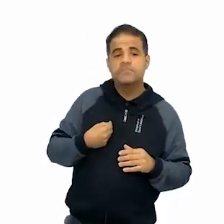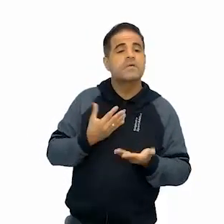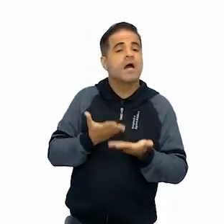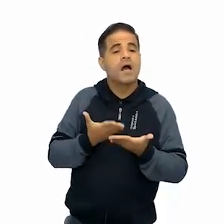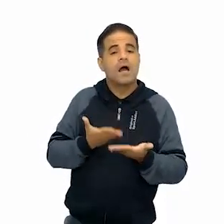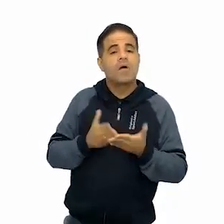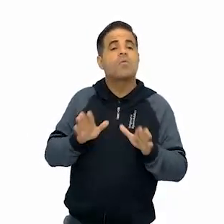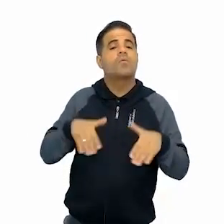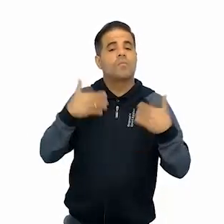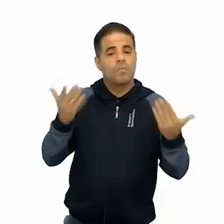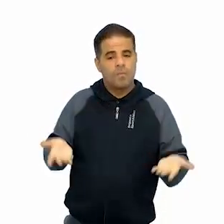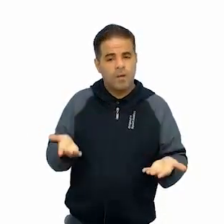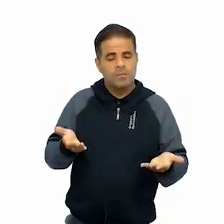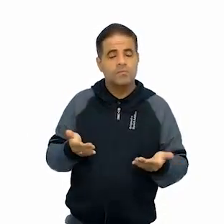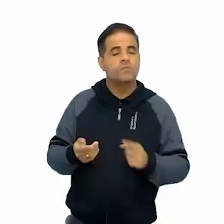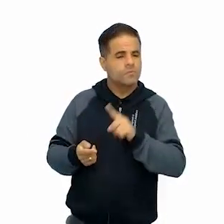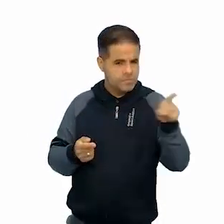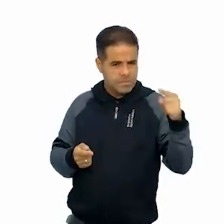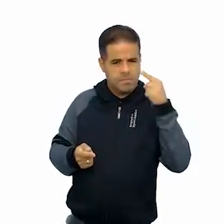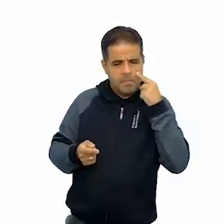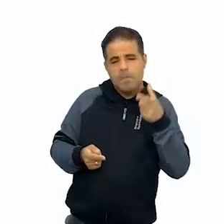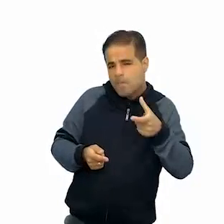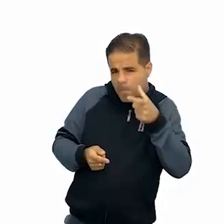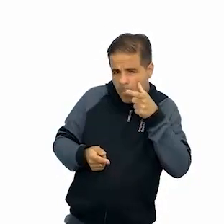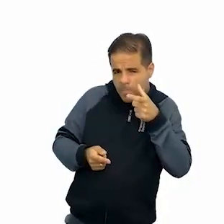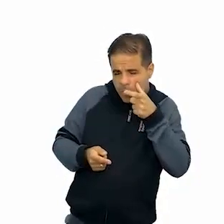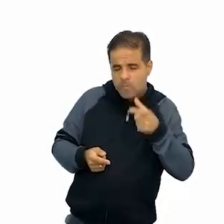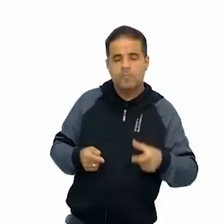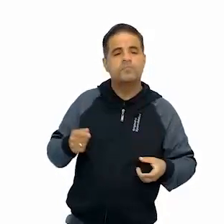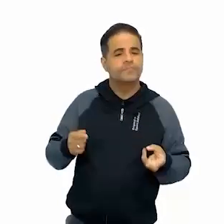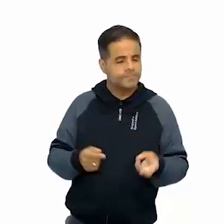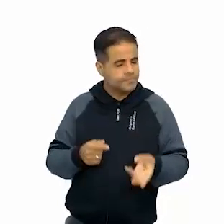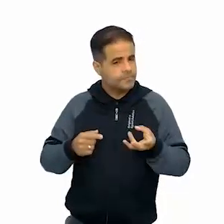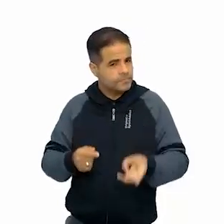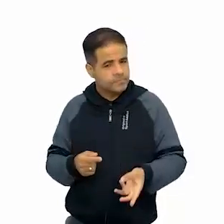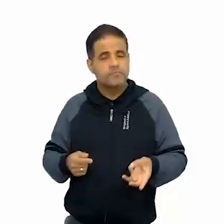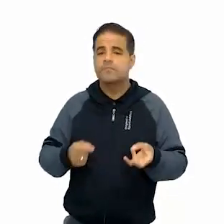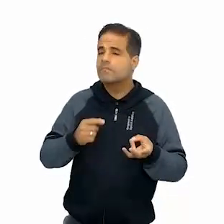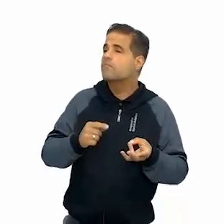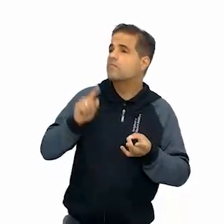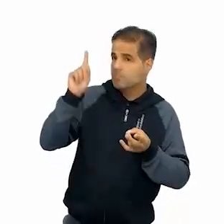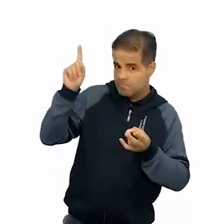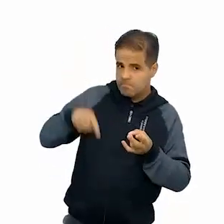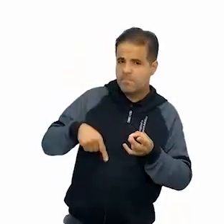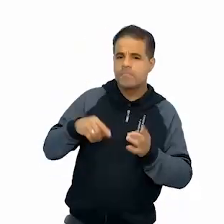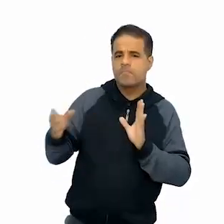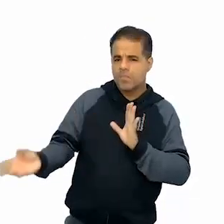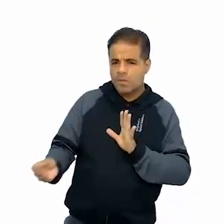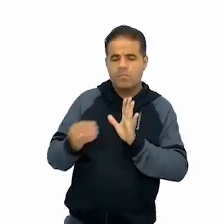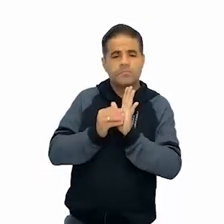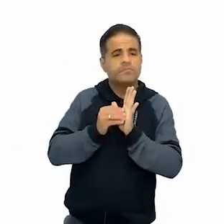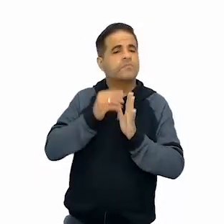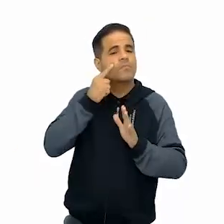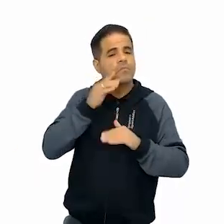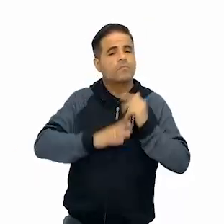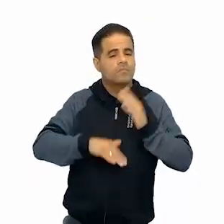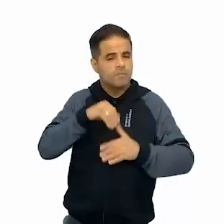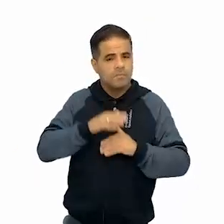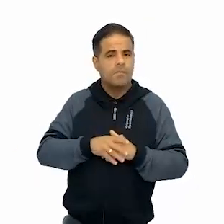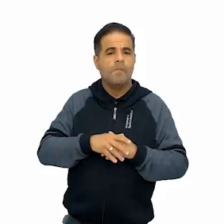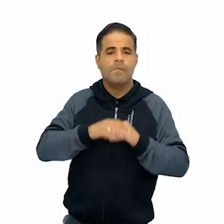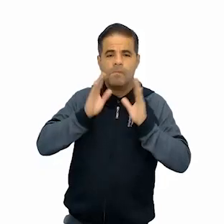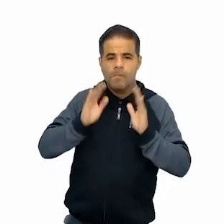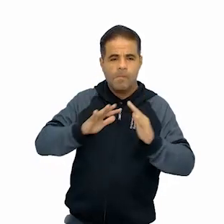aula. Vocês devem ter observado que as atividades analisadas deixam bem evidente quais as habilidades